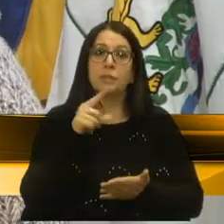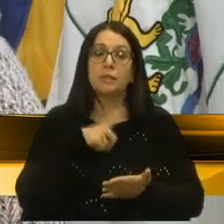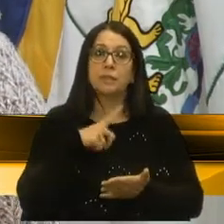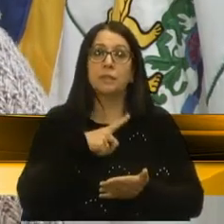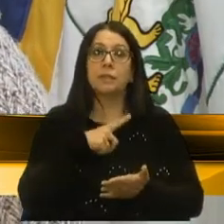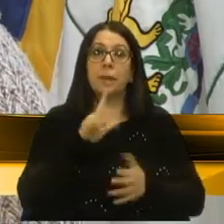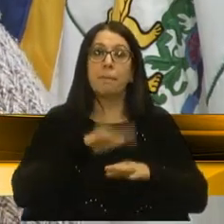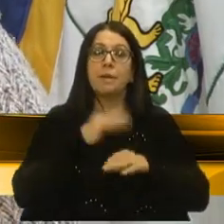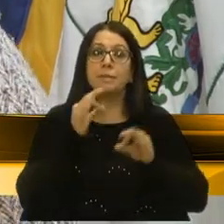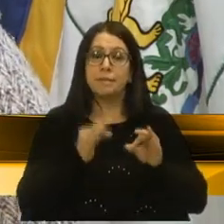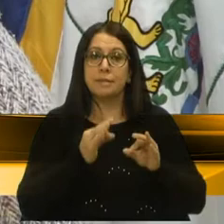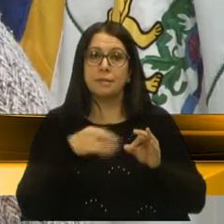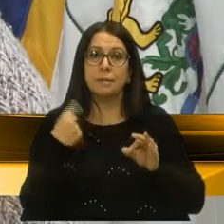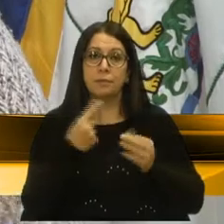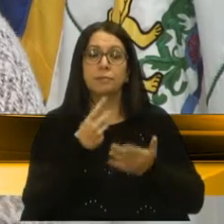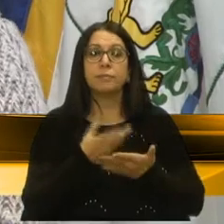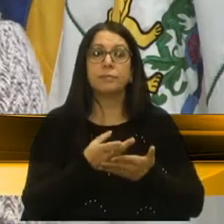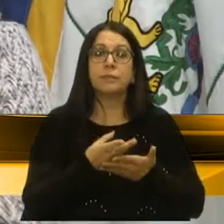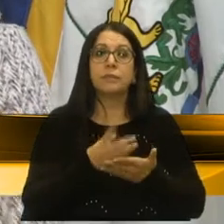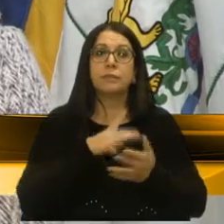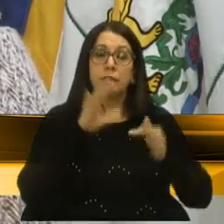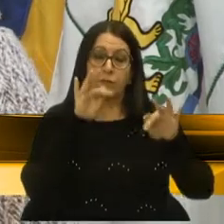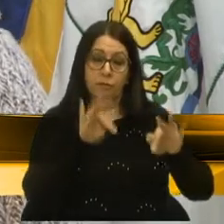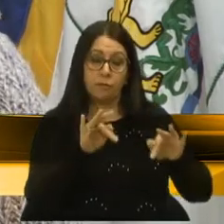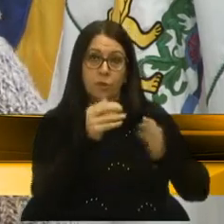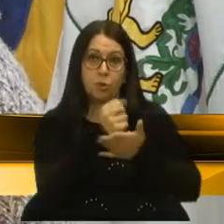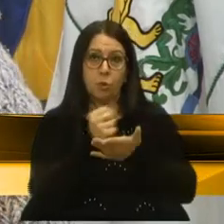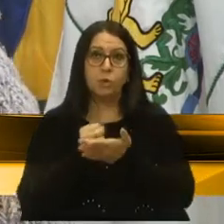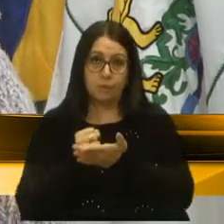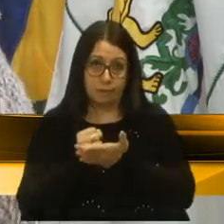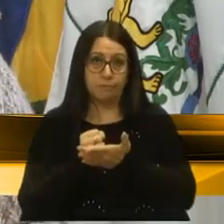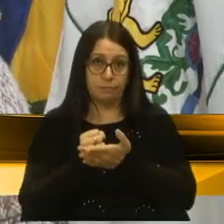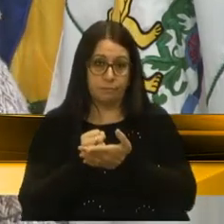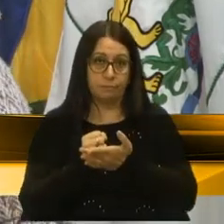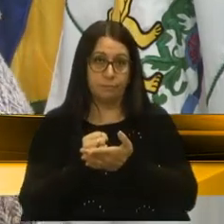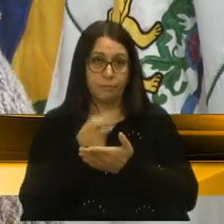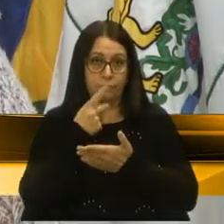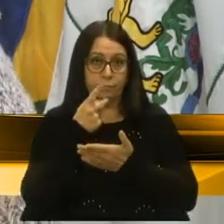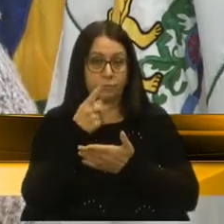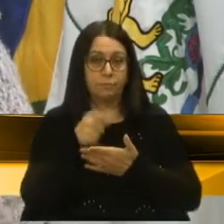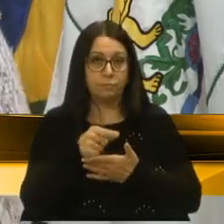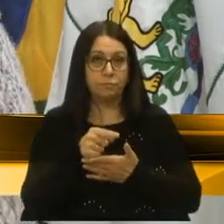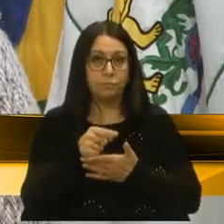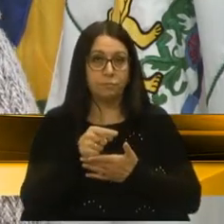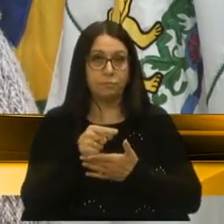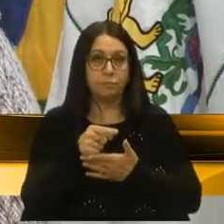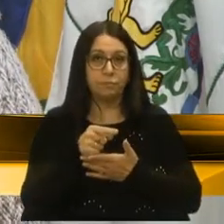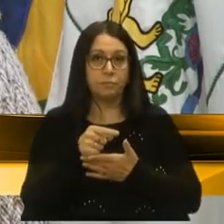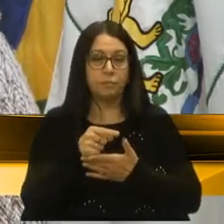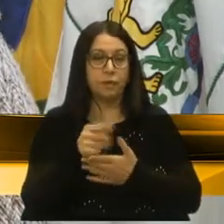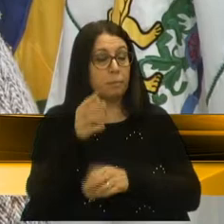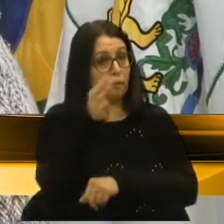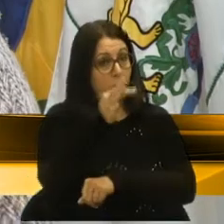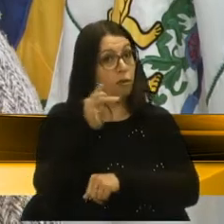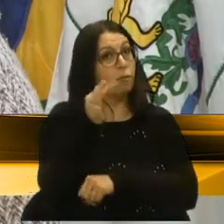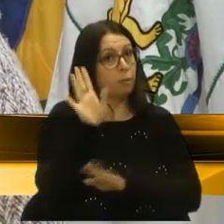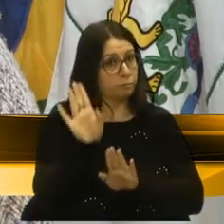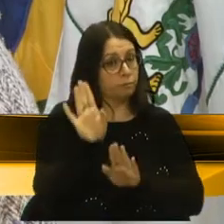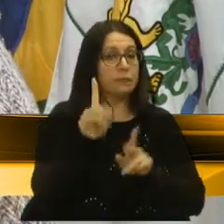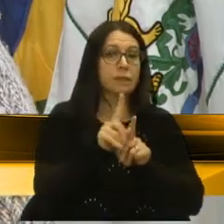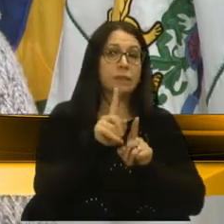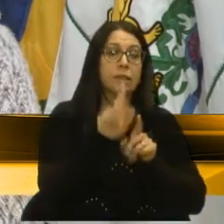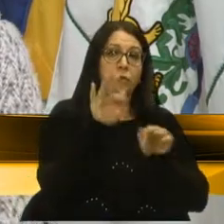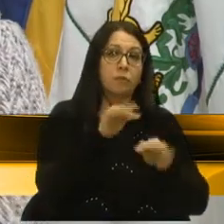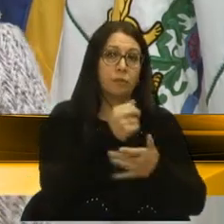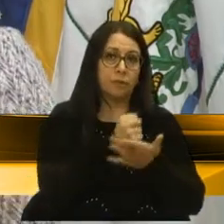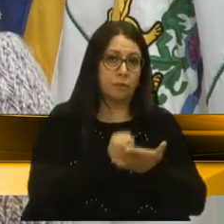mais adequado seria terminar esse contrato, e aqui eu estou falando do aspecto mais formal, seria